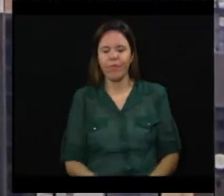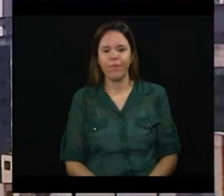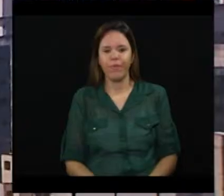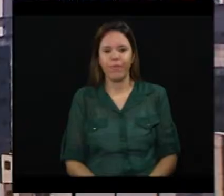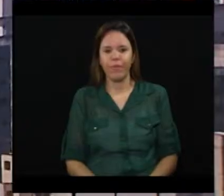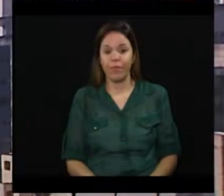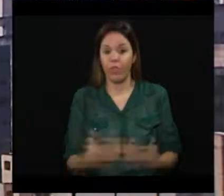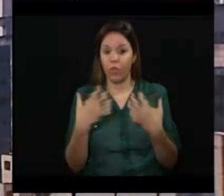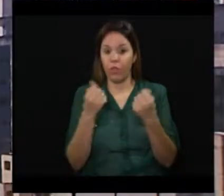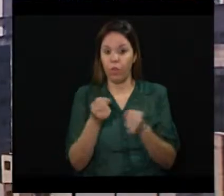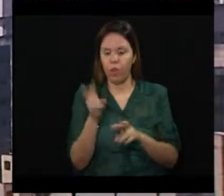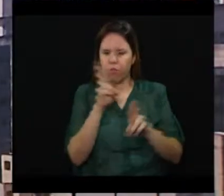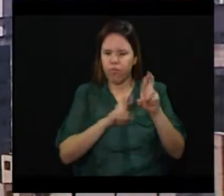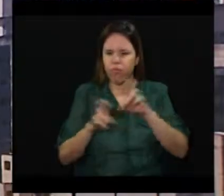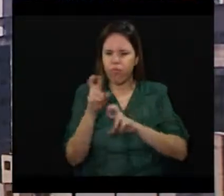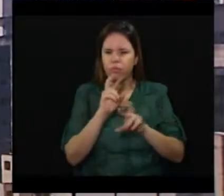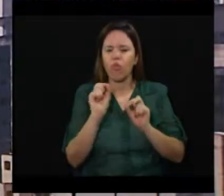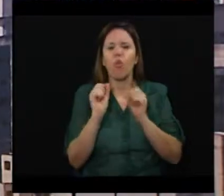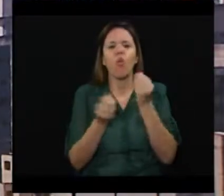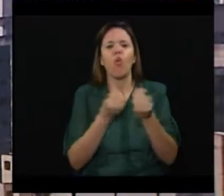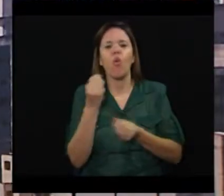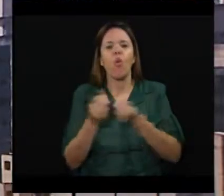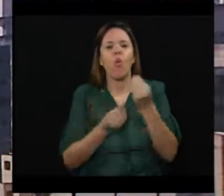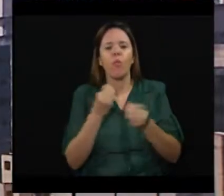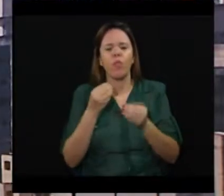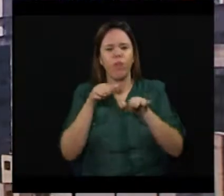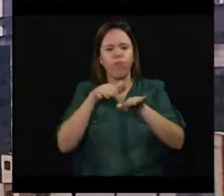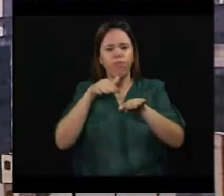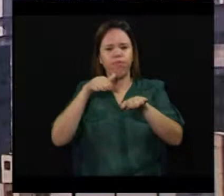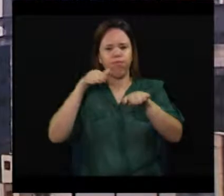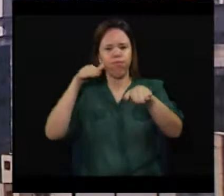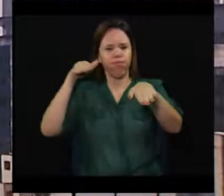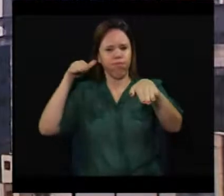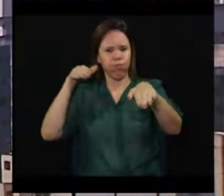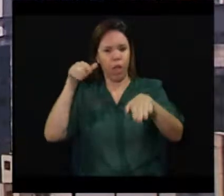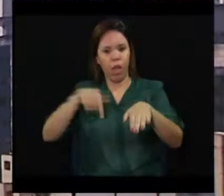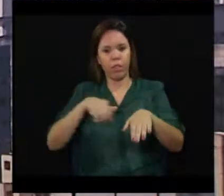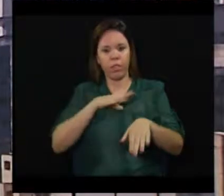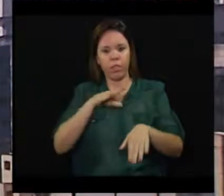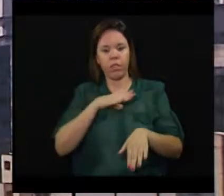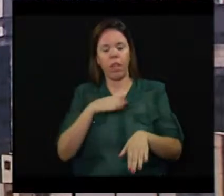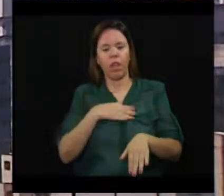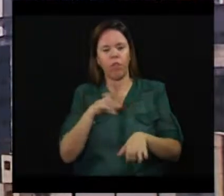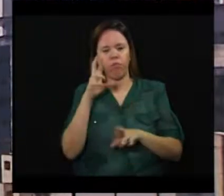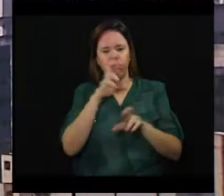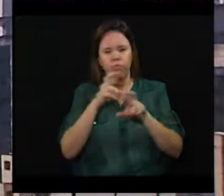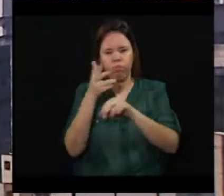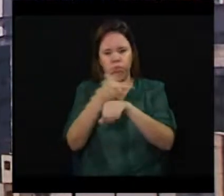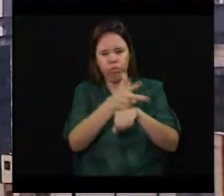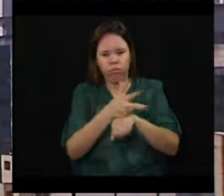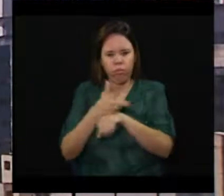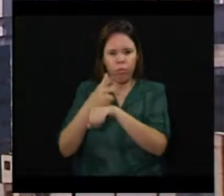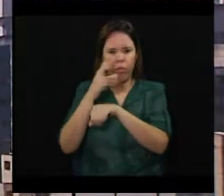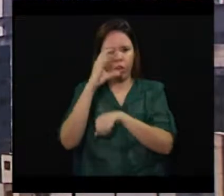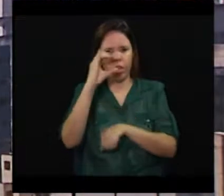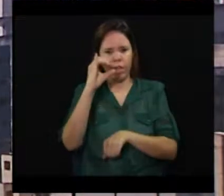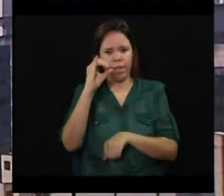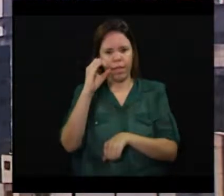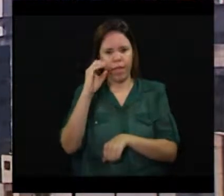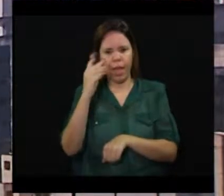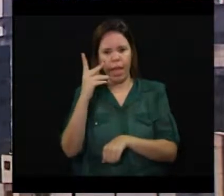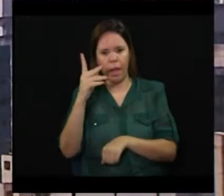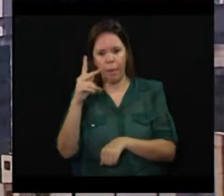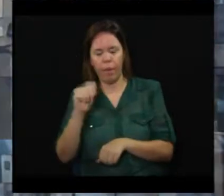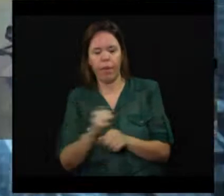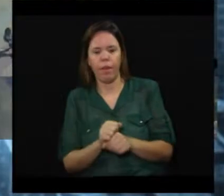E vamos conferir agora como está o trânsito da cidade. Vamos pelas lentes da Sincamp, a Central Integrada